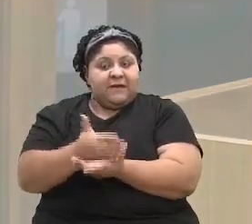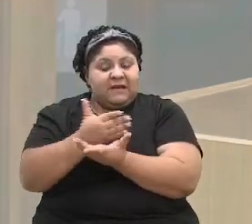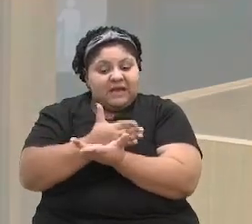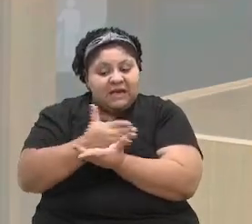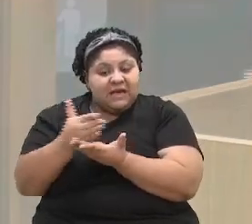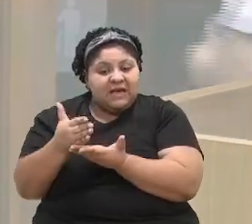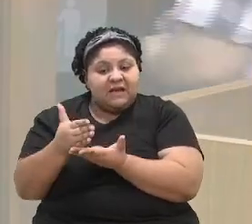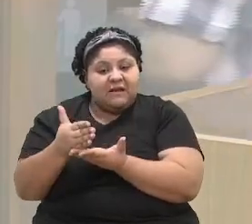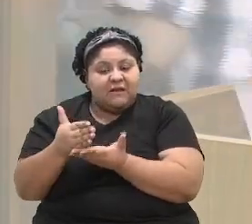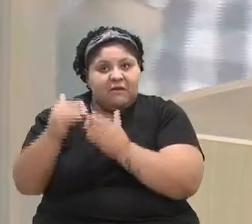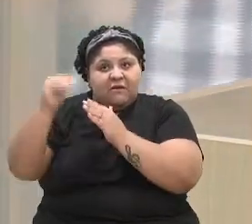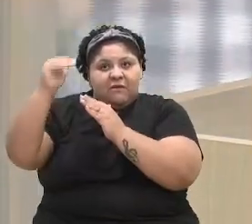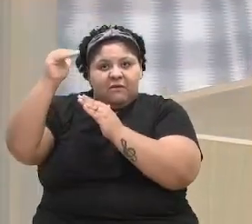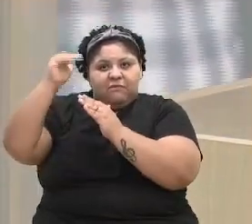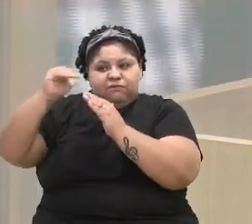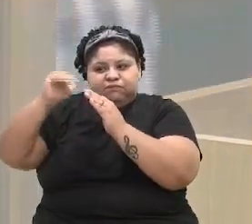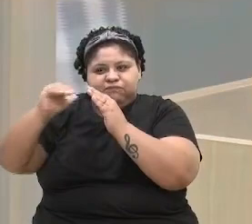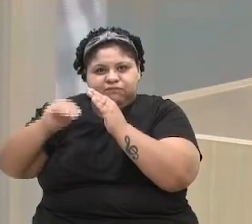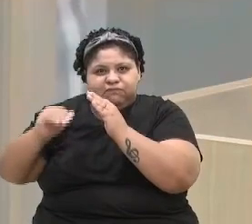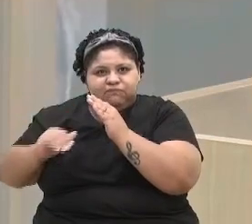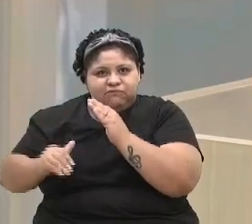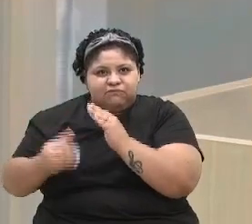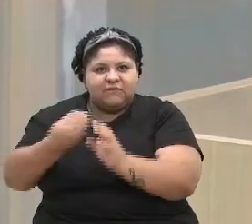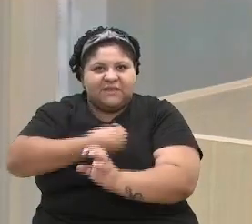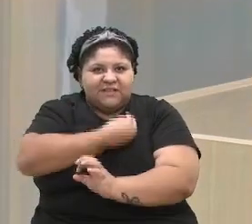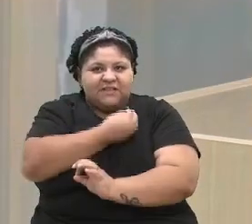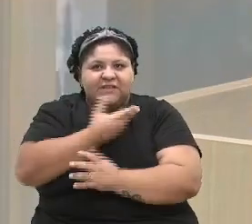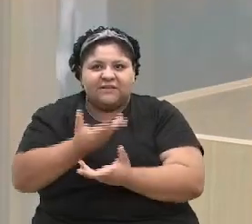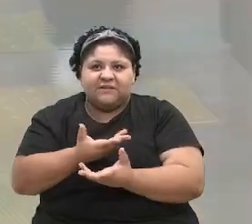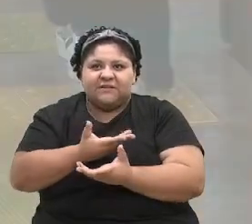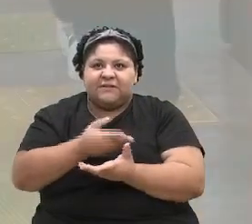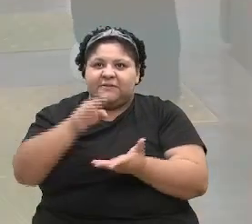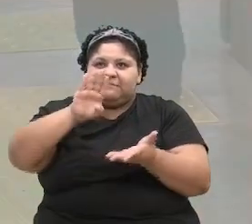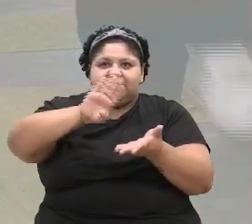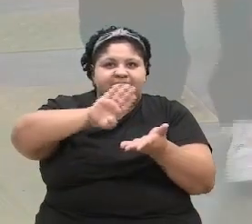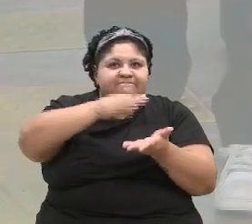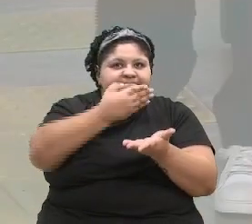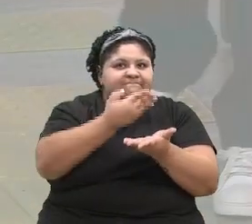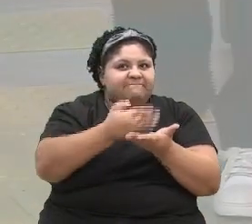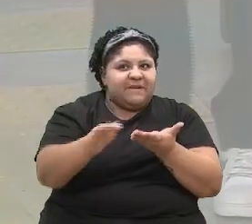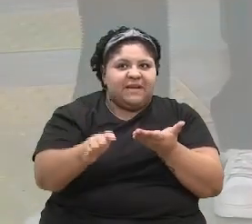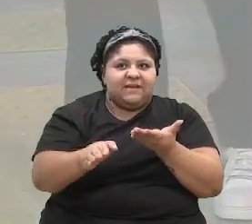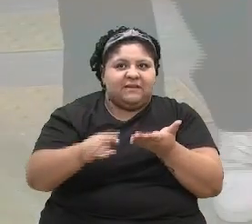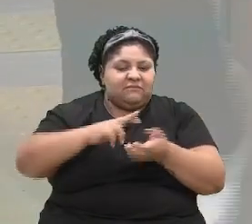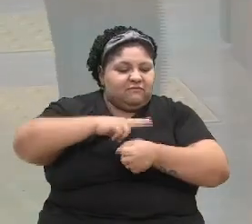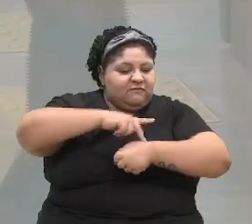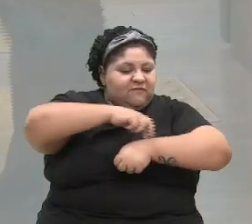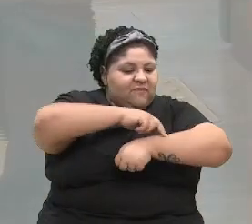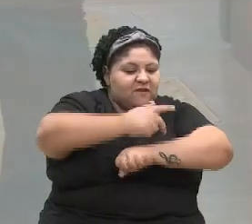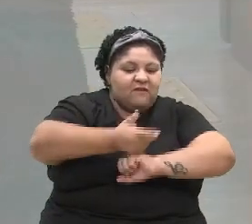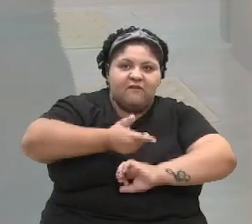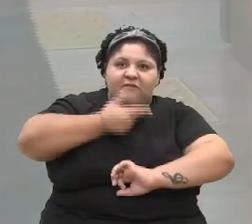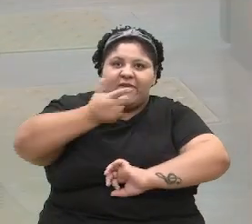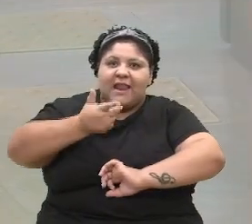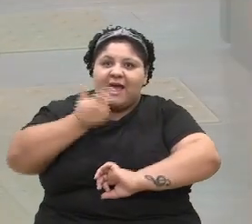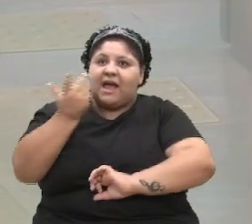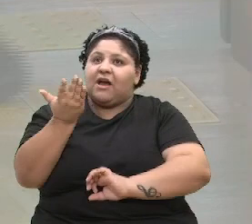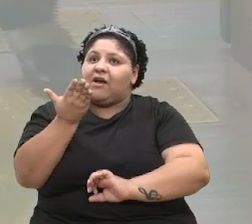a regredir nas suas funções vitais. Perdem a capacidade de andar, falar,